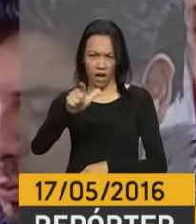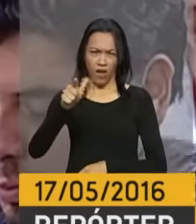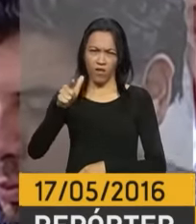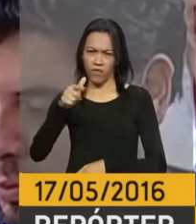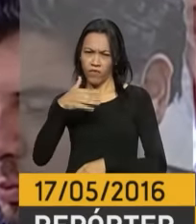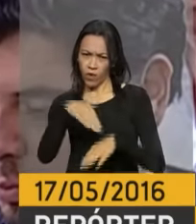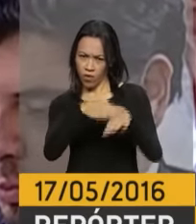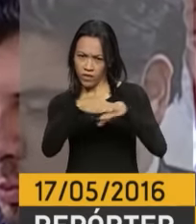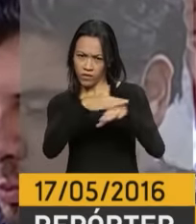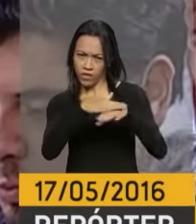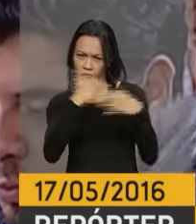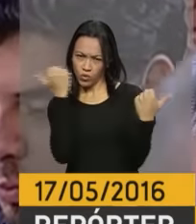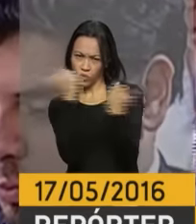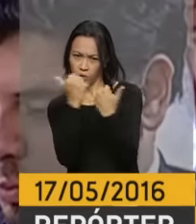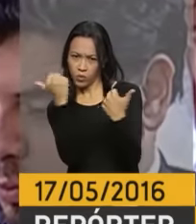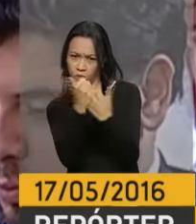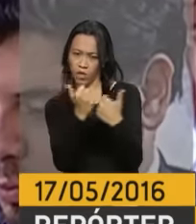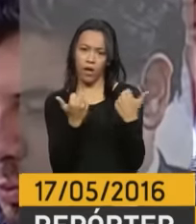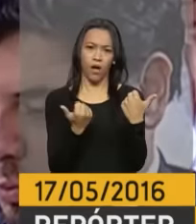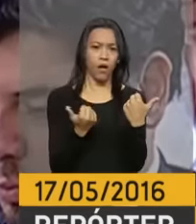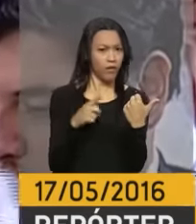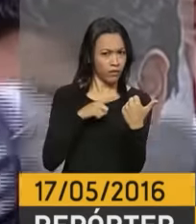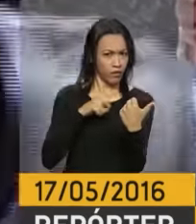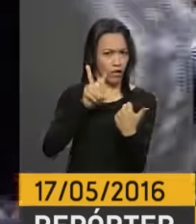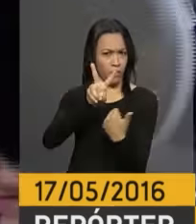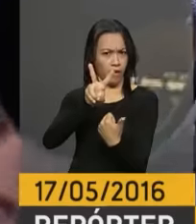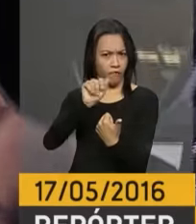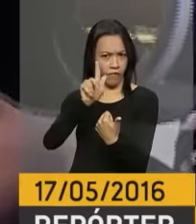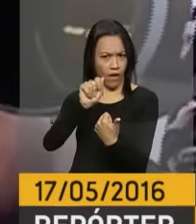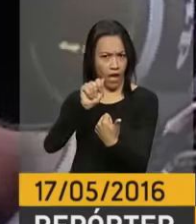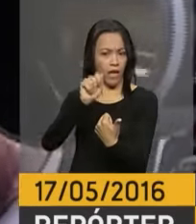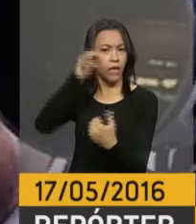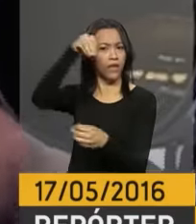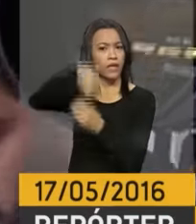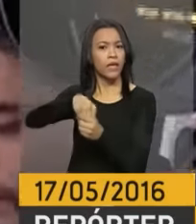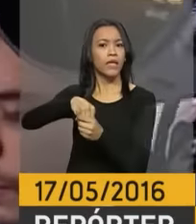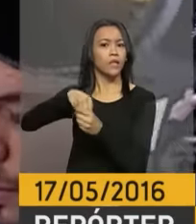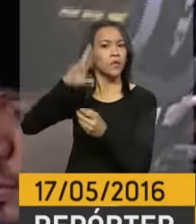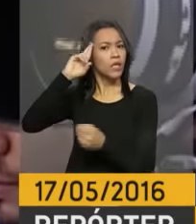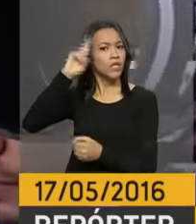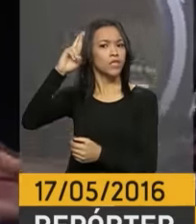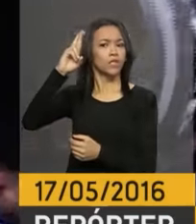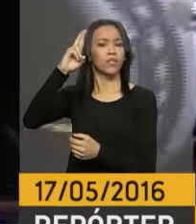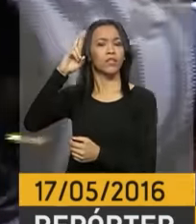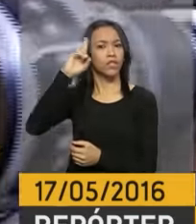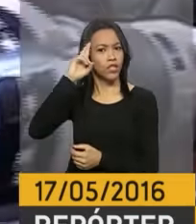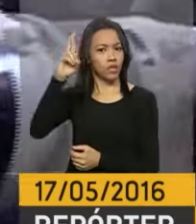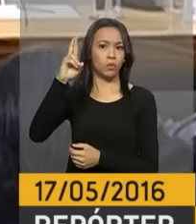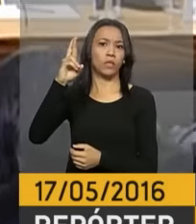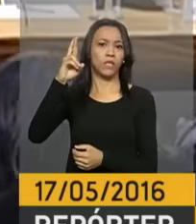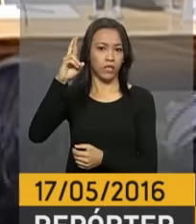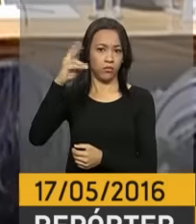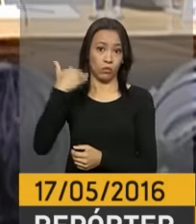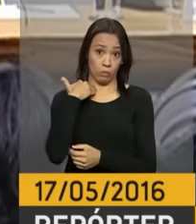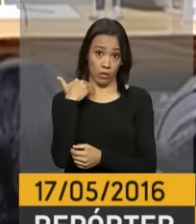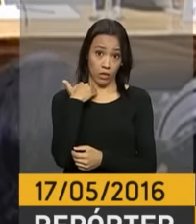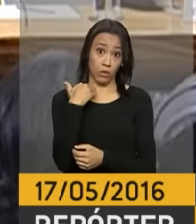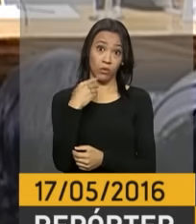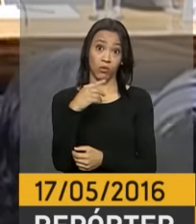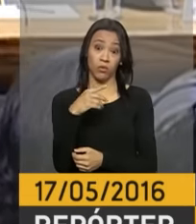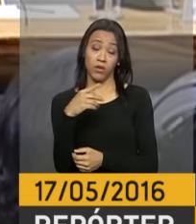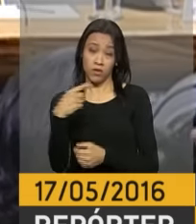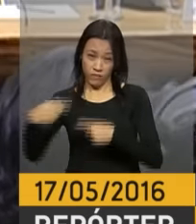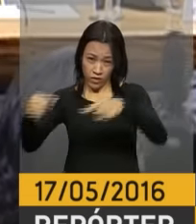substituição? Tem uma vaga ainda em aberto na diretoria do Banco Central, já que um diretor acumula duas diretorias. Se vocês